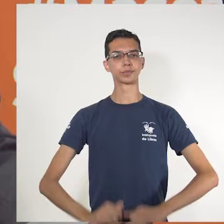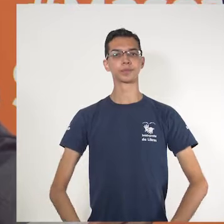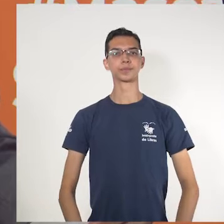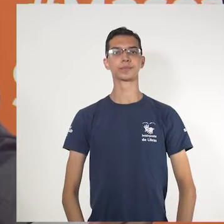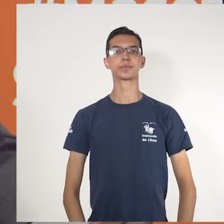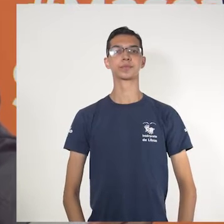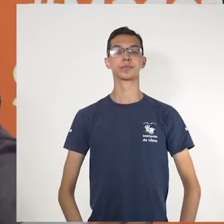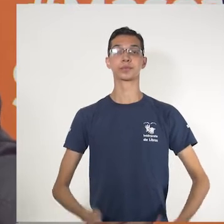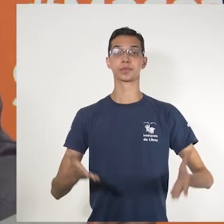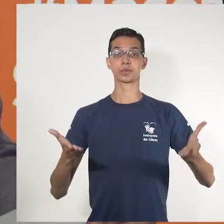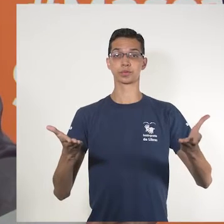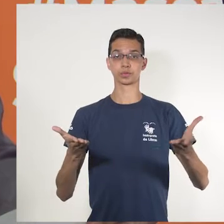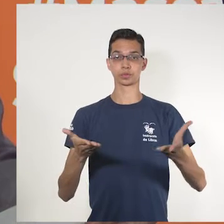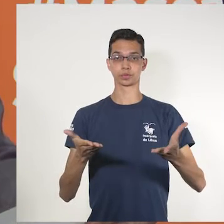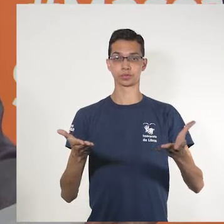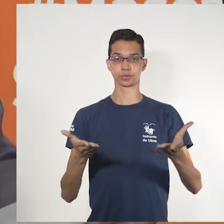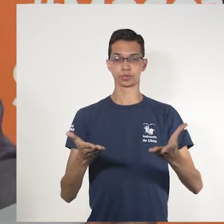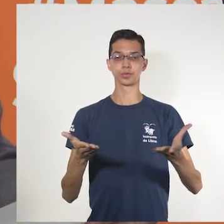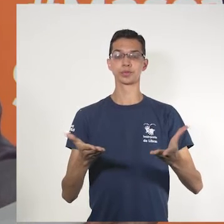Hoje